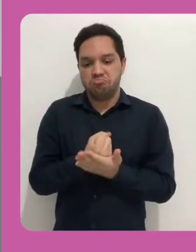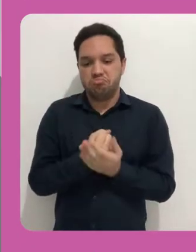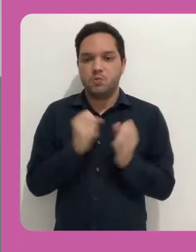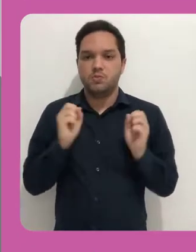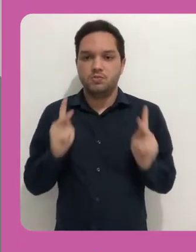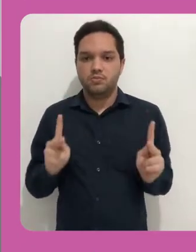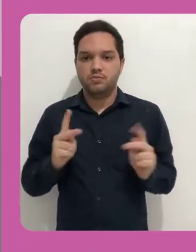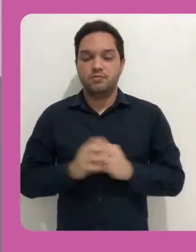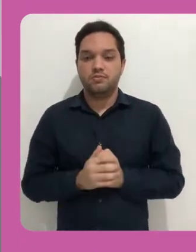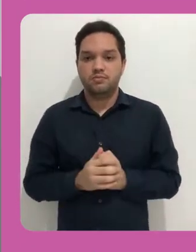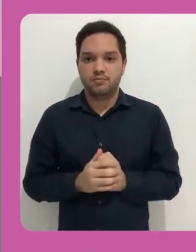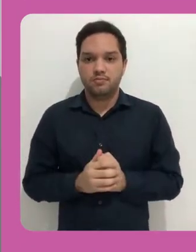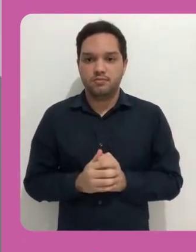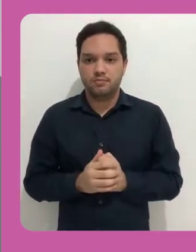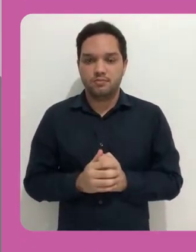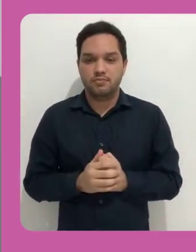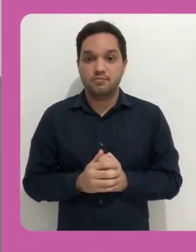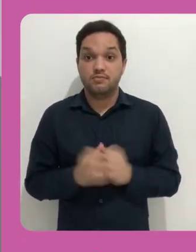Ok?